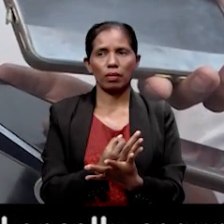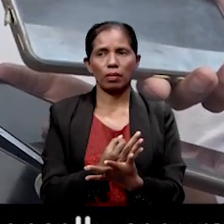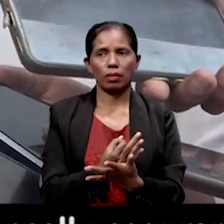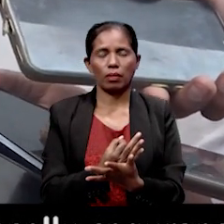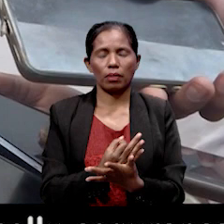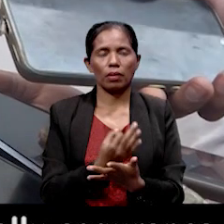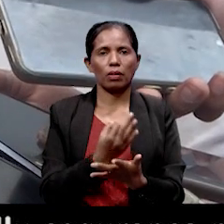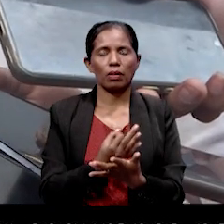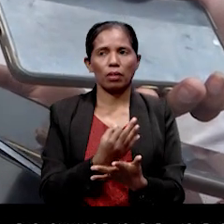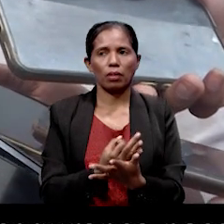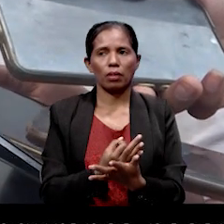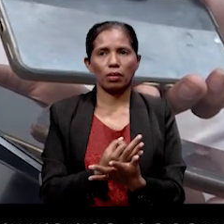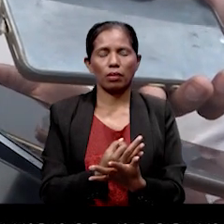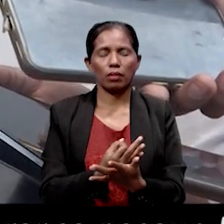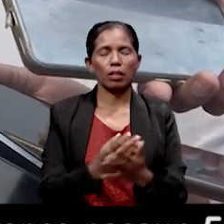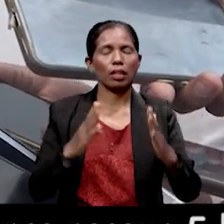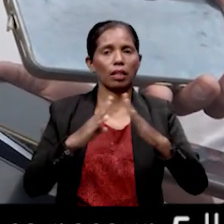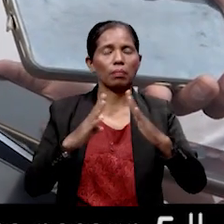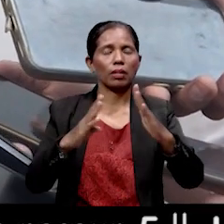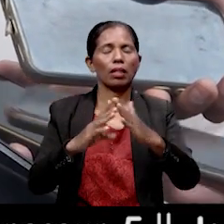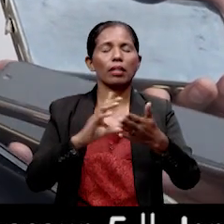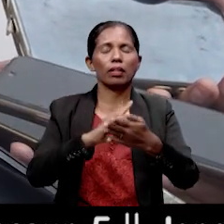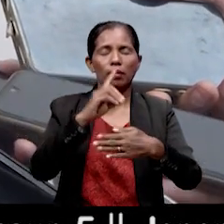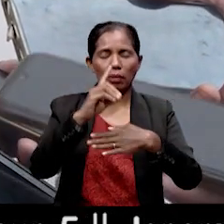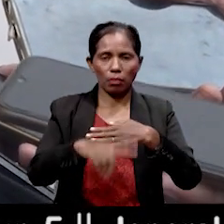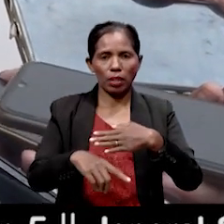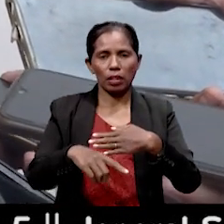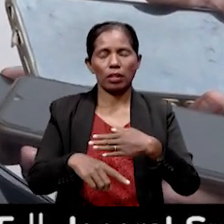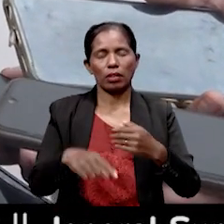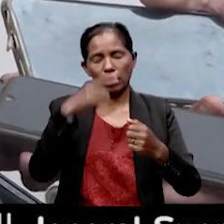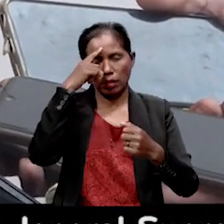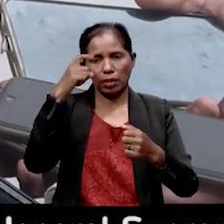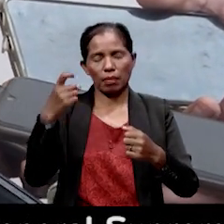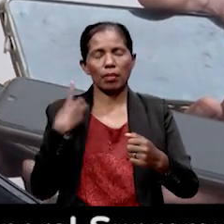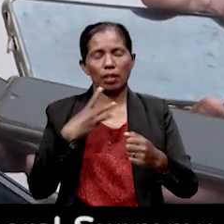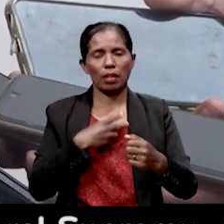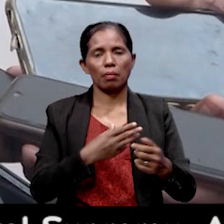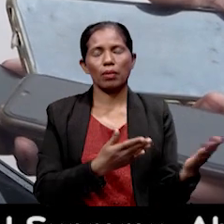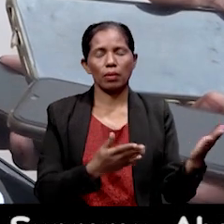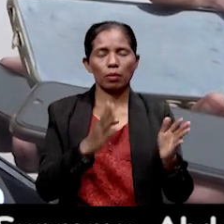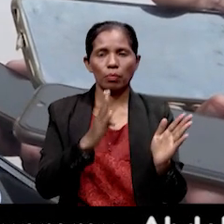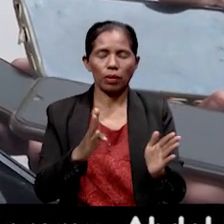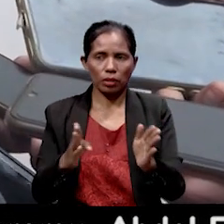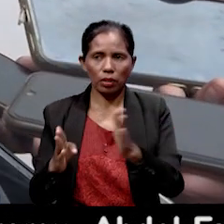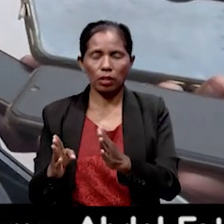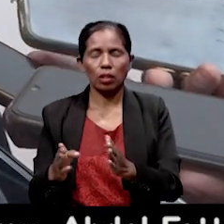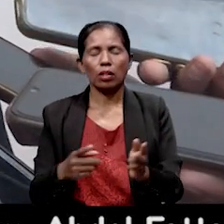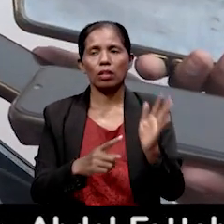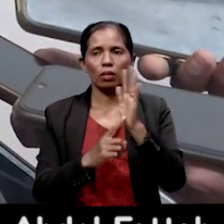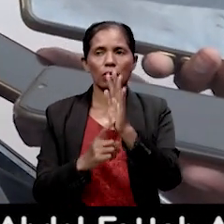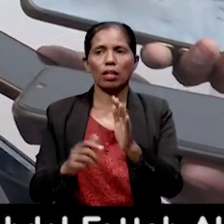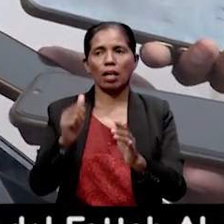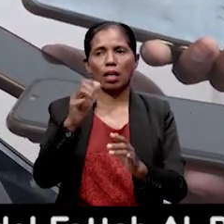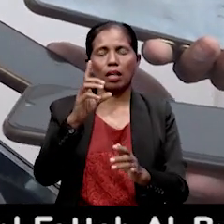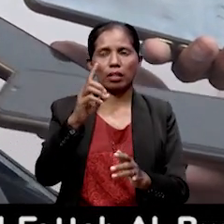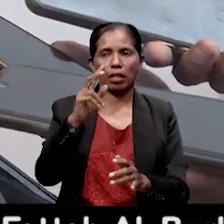fundo saída capital desenvolvimento né complicado tamba a mim acelera no processo vai be toy ADN né ba a